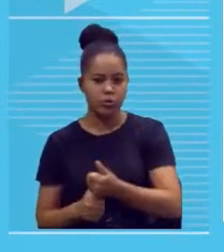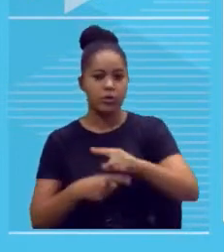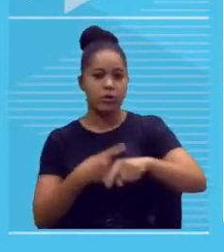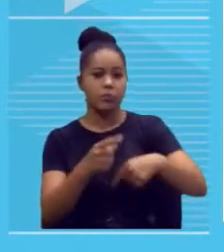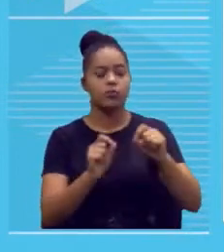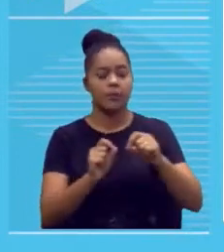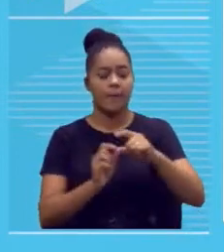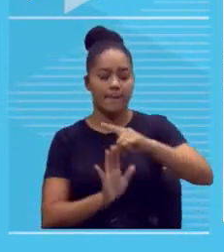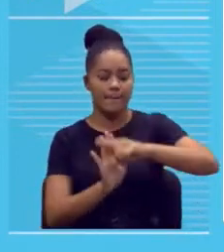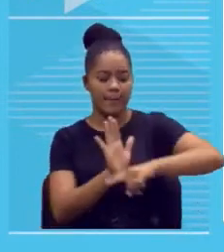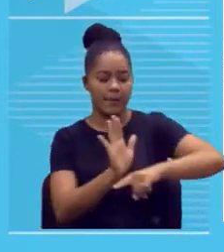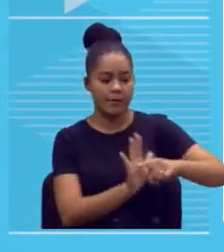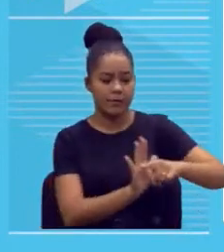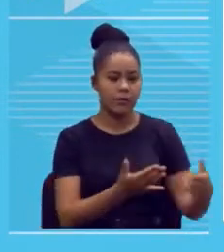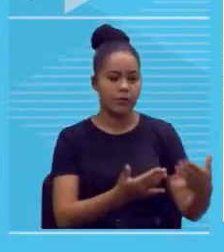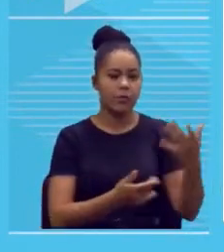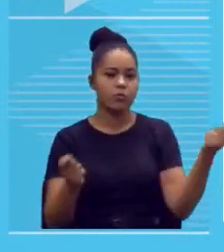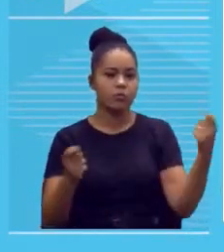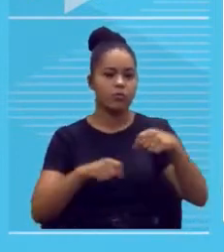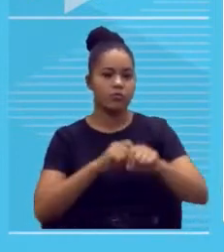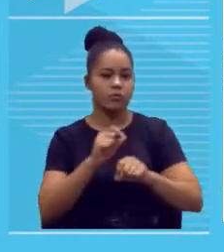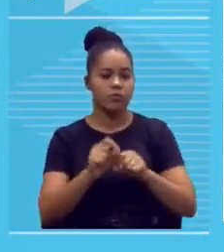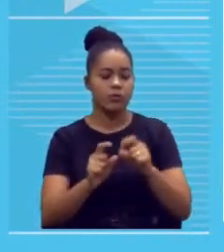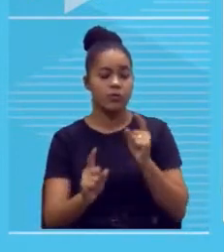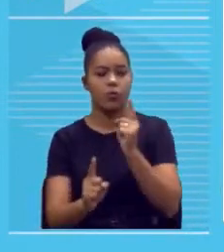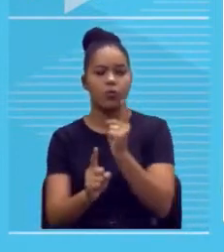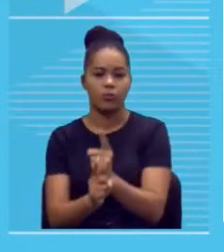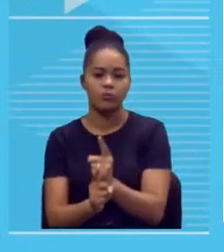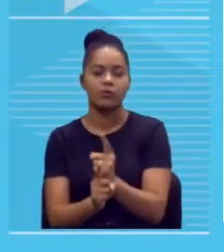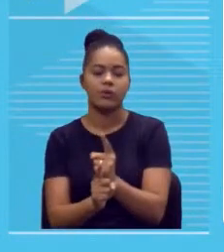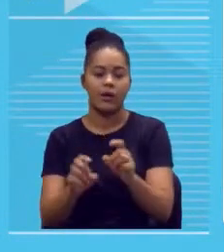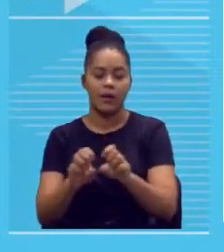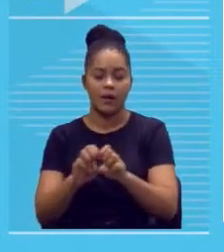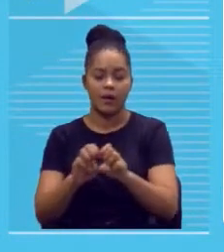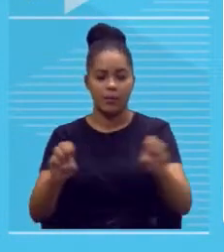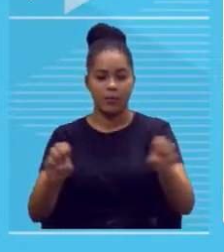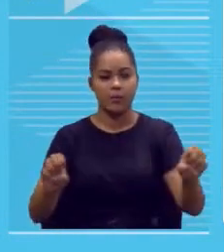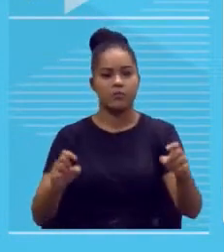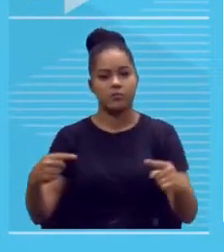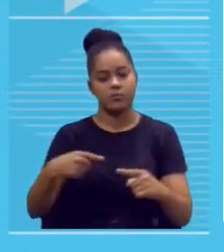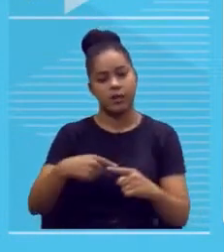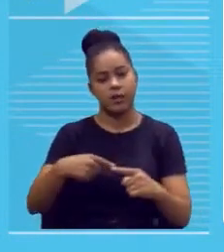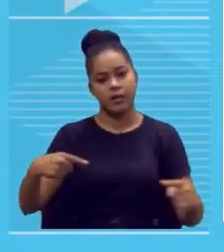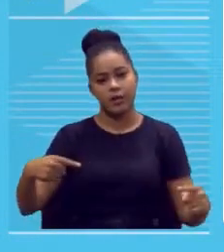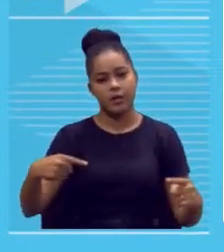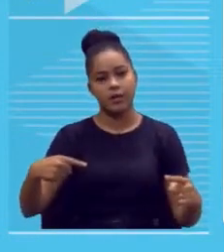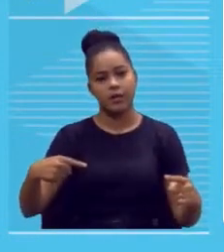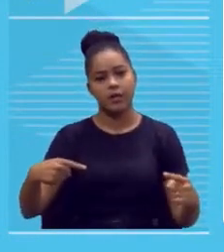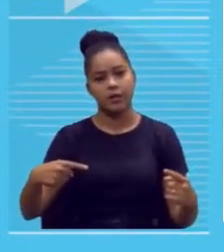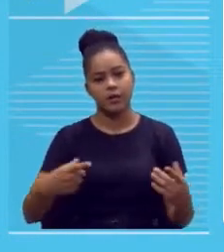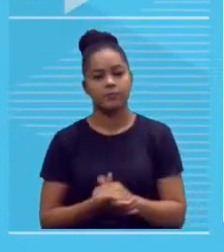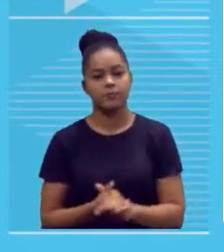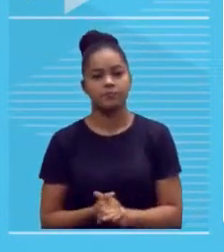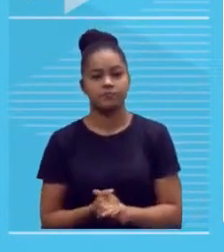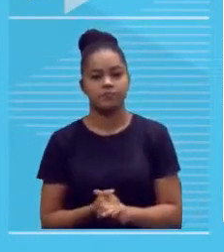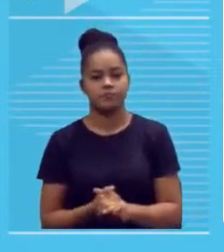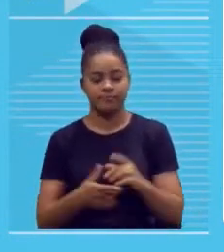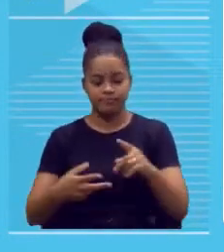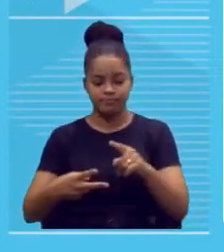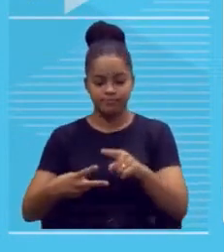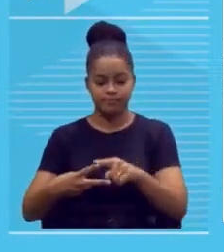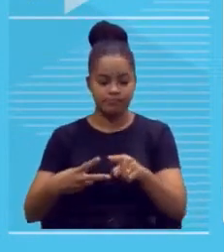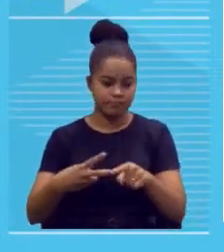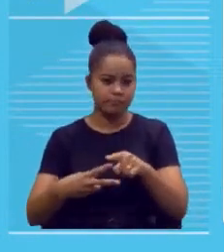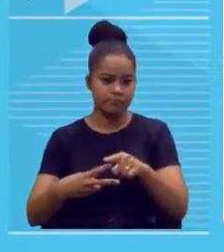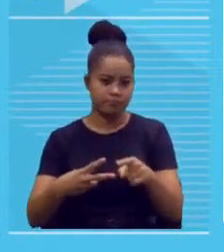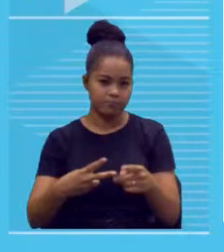consiga montar a nossa equação da reta a partir do coeficiente angular e a partir de um desses